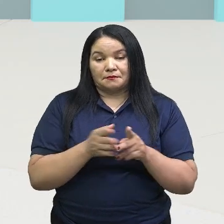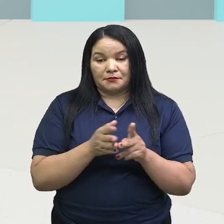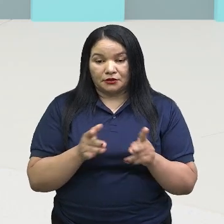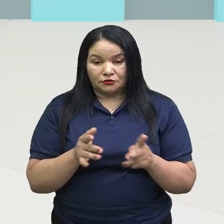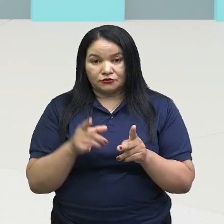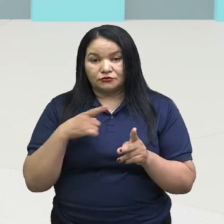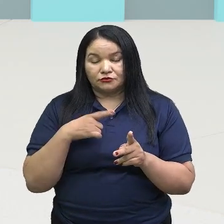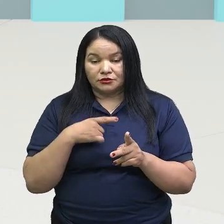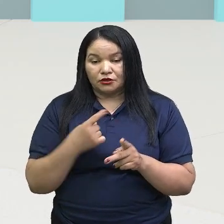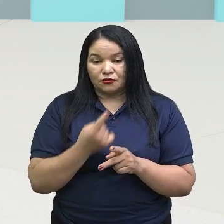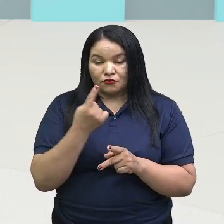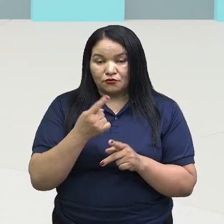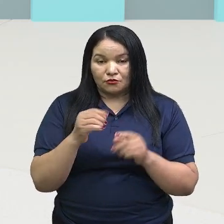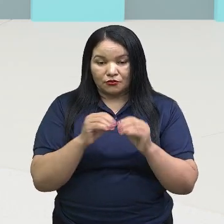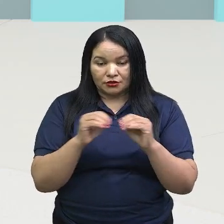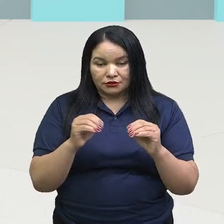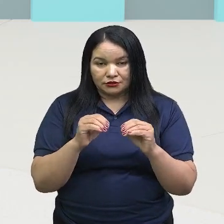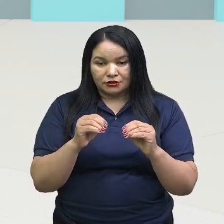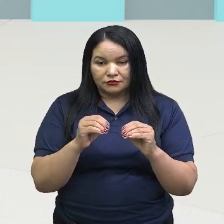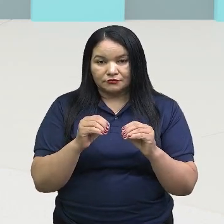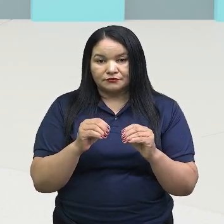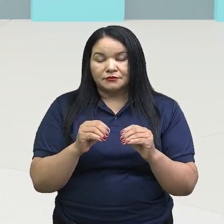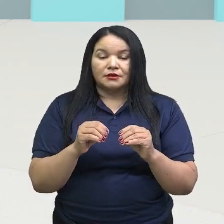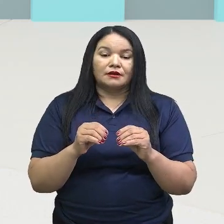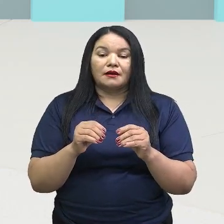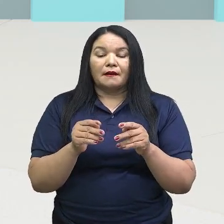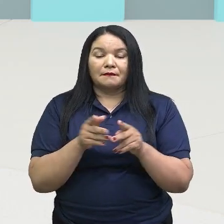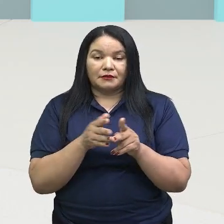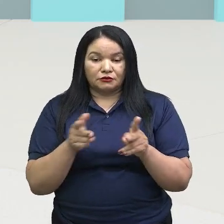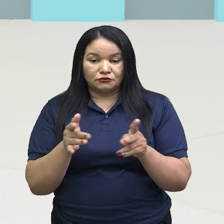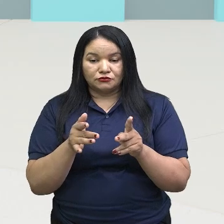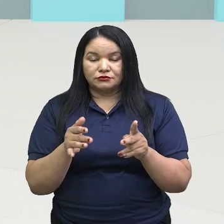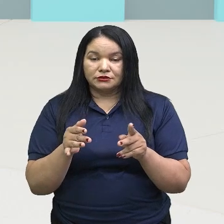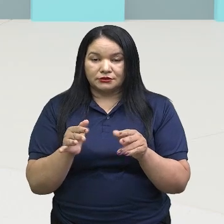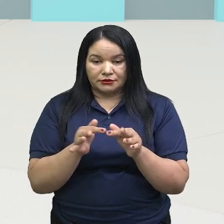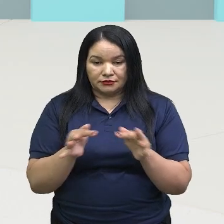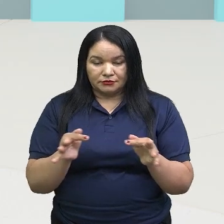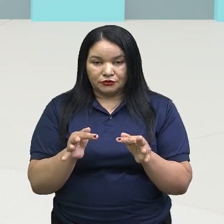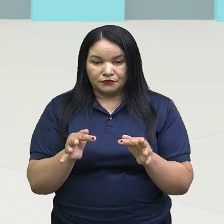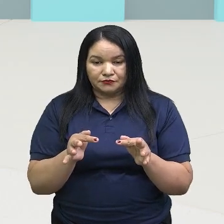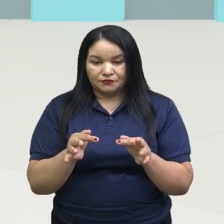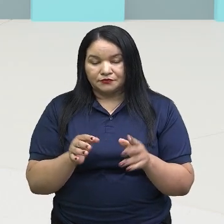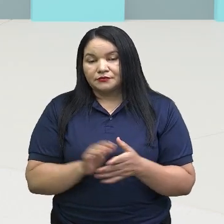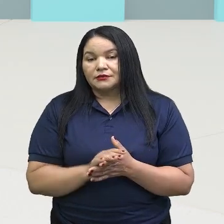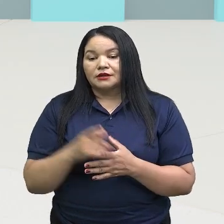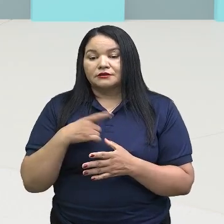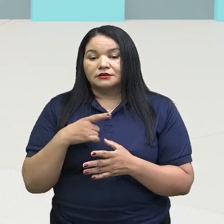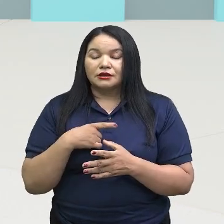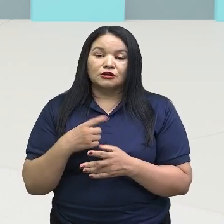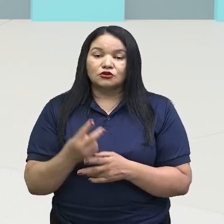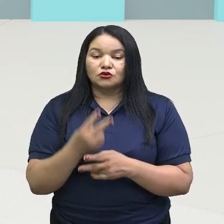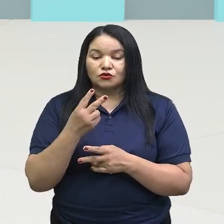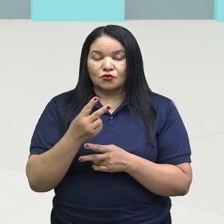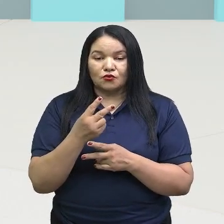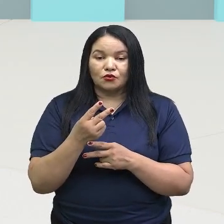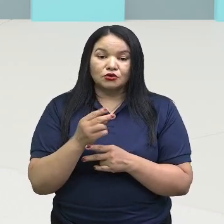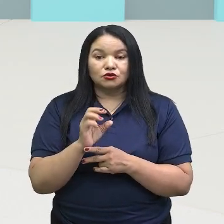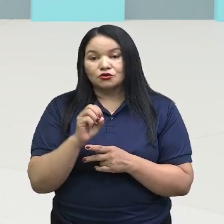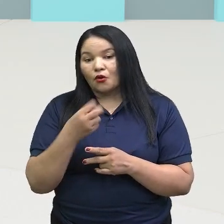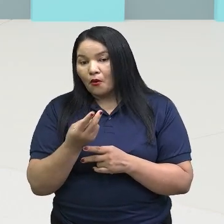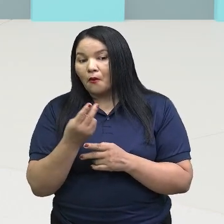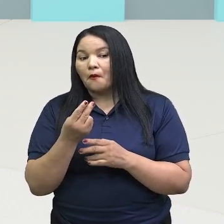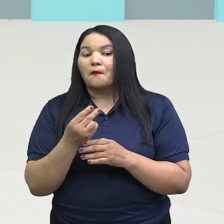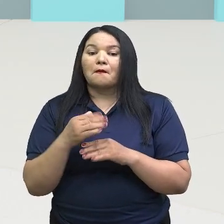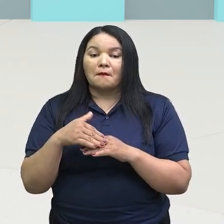eu tenho apenas uma oração, é período simples. Quando eu tenho 2 ou mais orações no